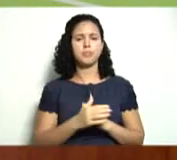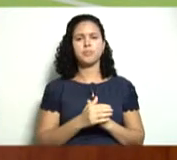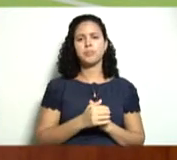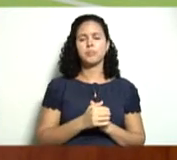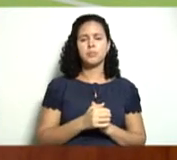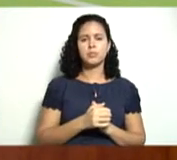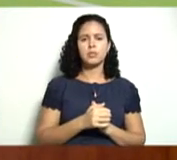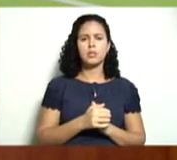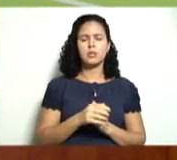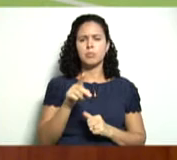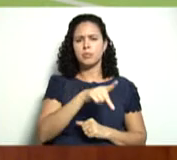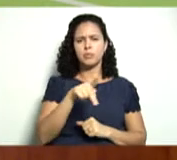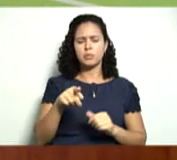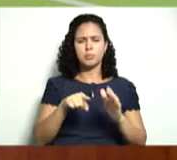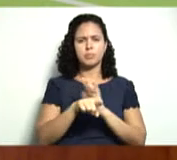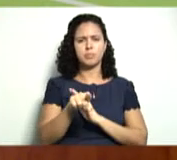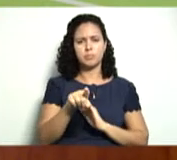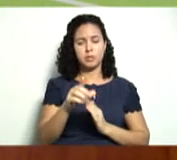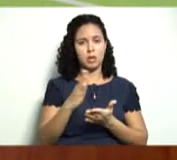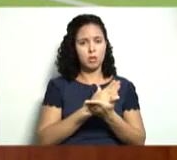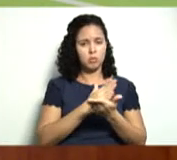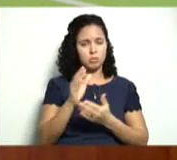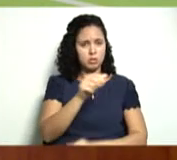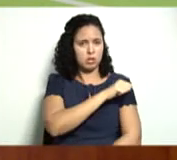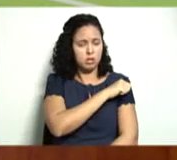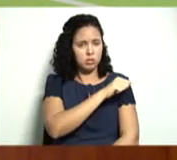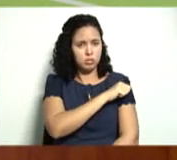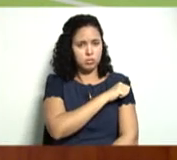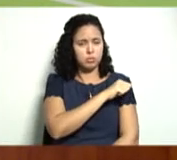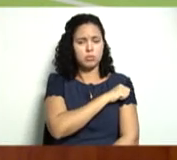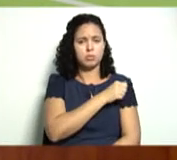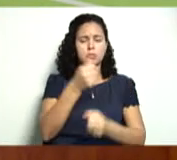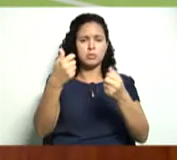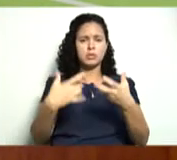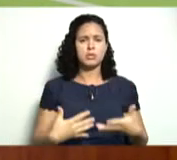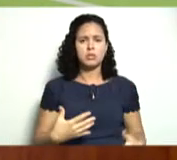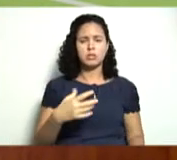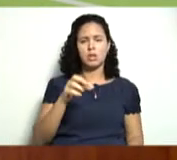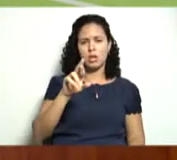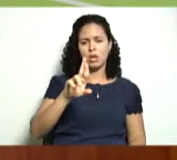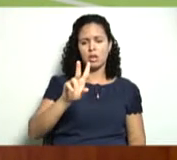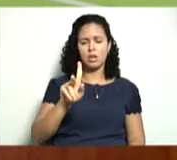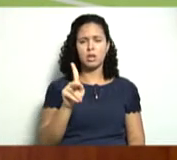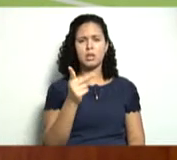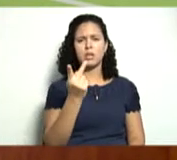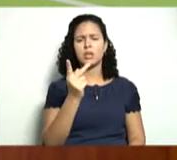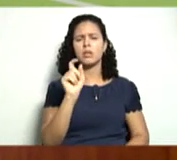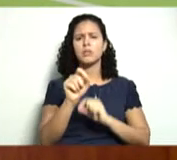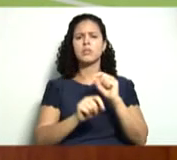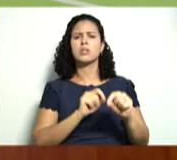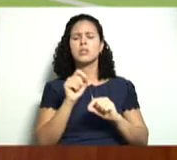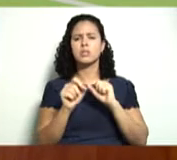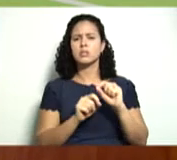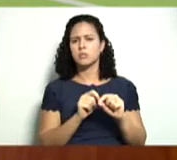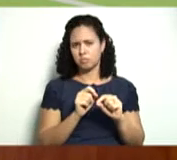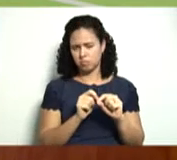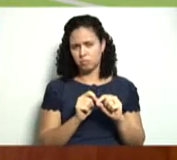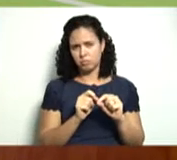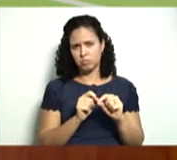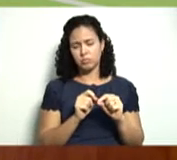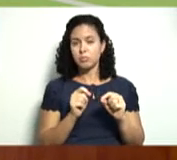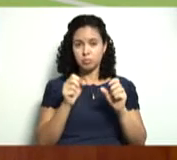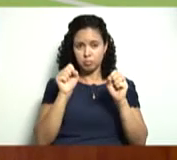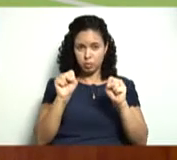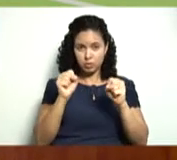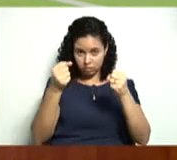vai perguntando aqui alguns dos meus alunos não sabiam que rh ser interessante que você explicar se a gente tem outra